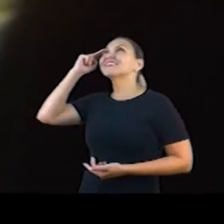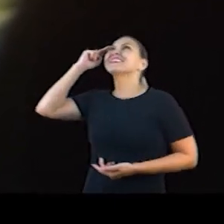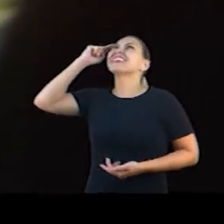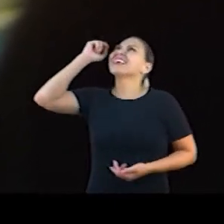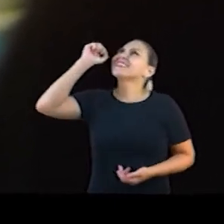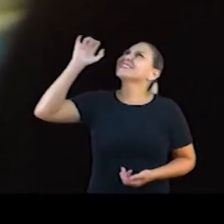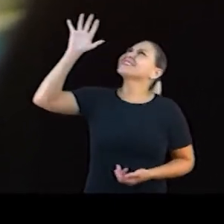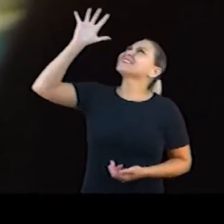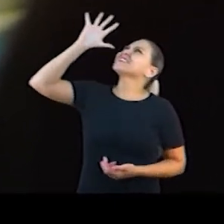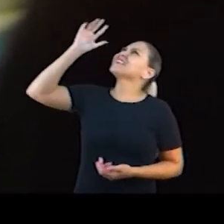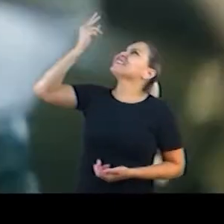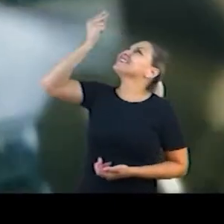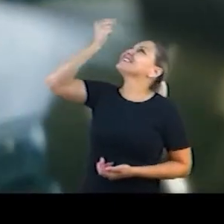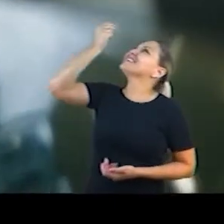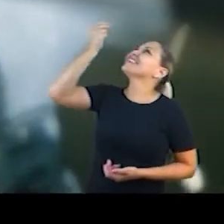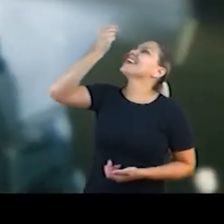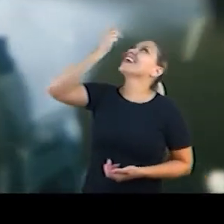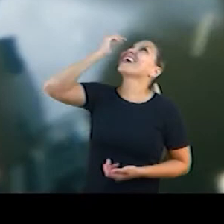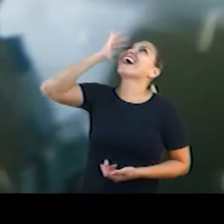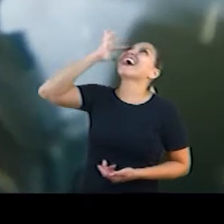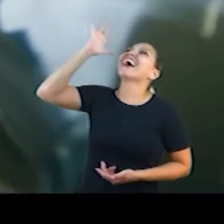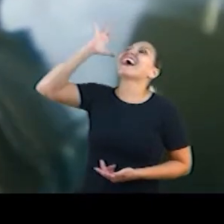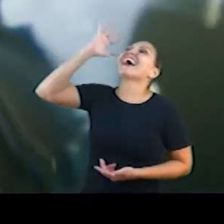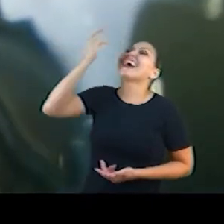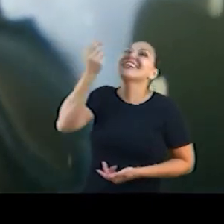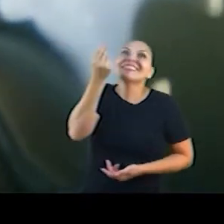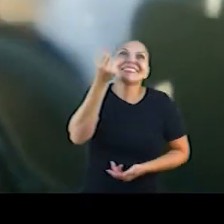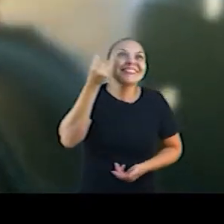Em vez de ficar sonhando com o dinheiro,